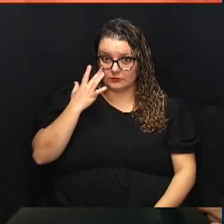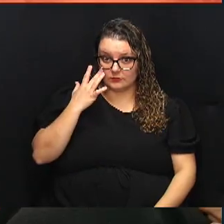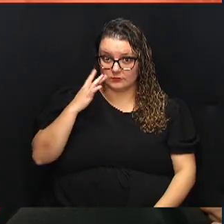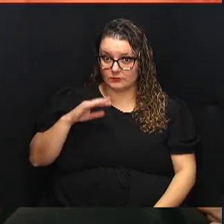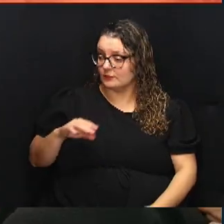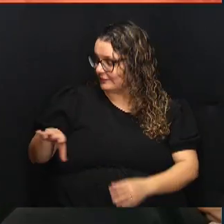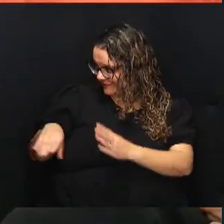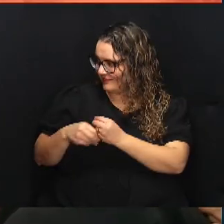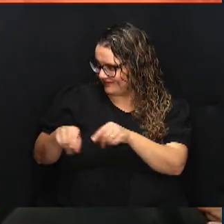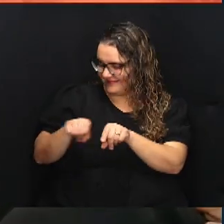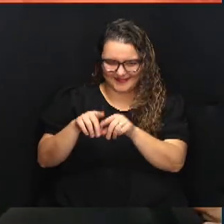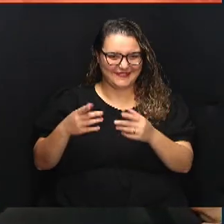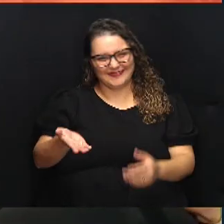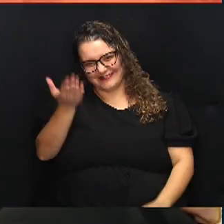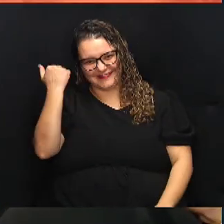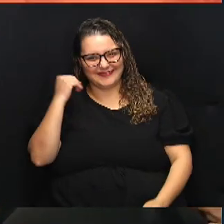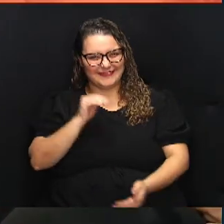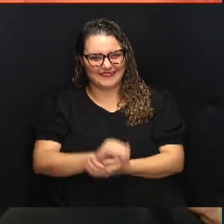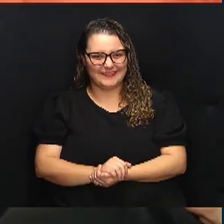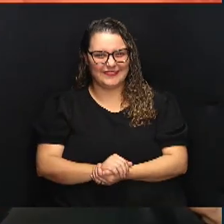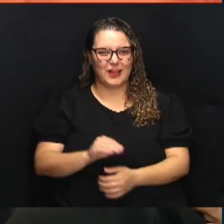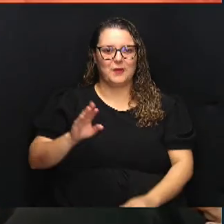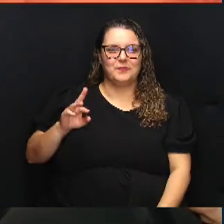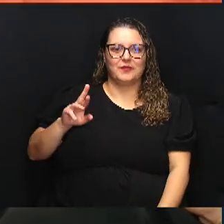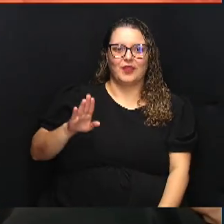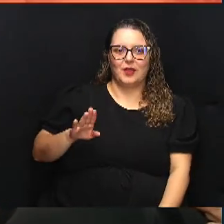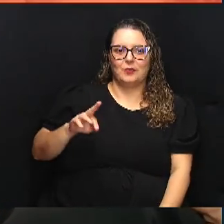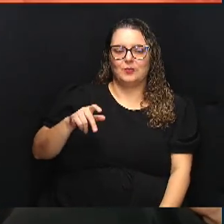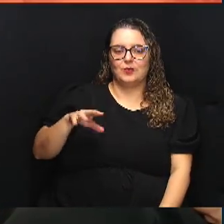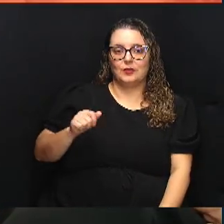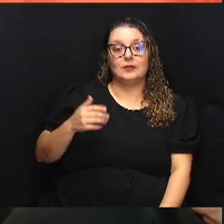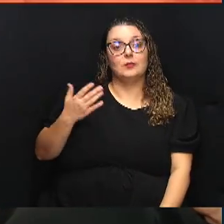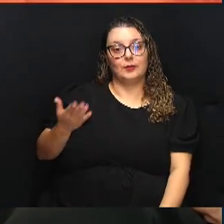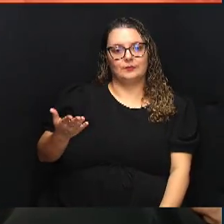complemento. Tá bom, vamos lá. Bruna, né? Isso. Bruna, é o